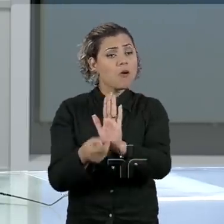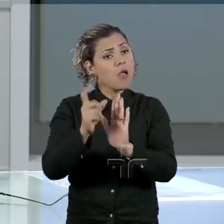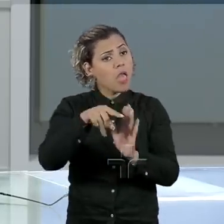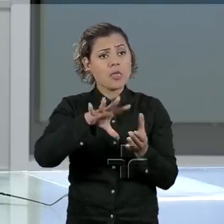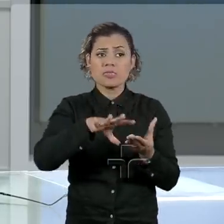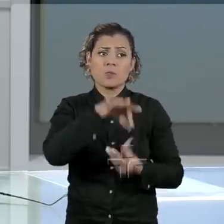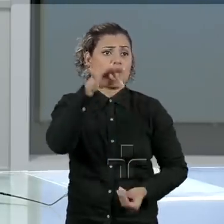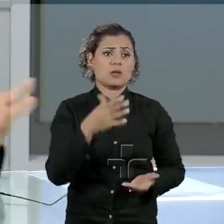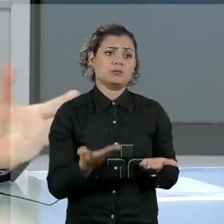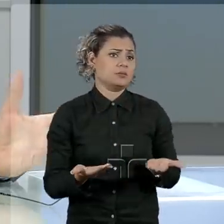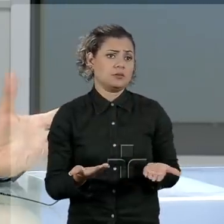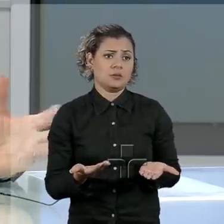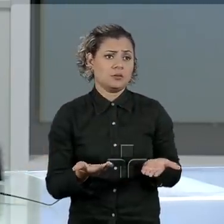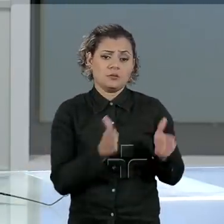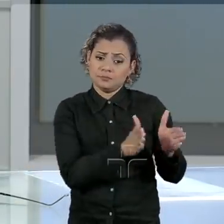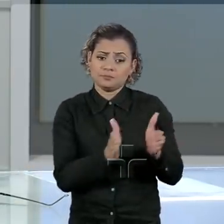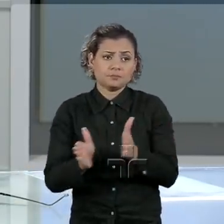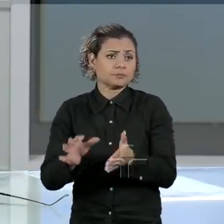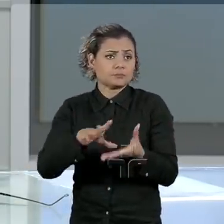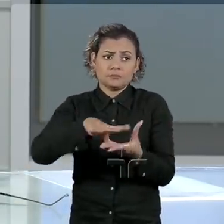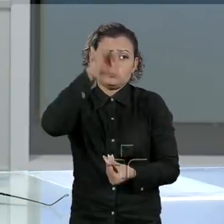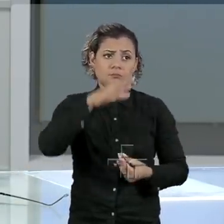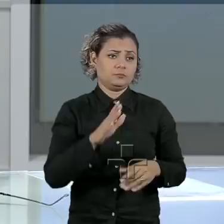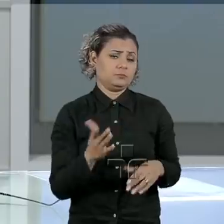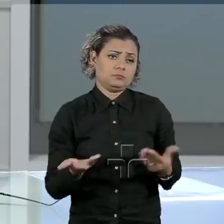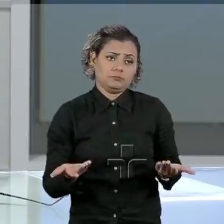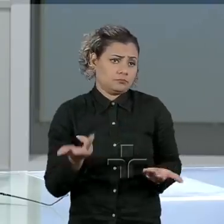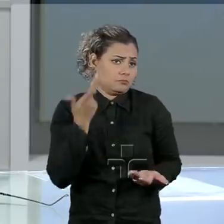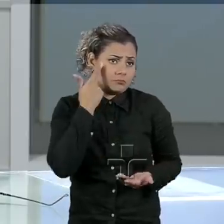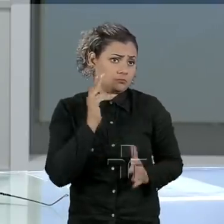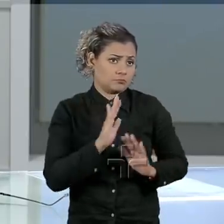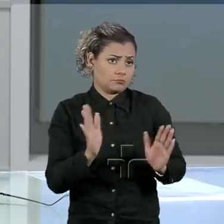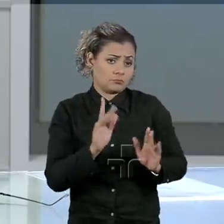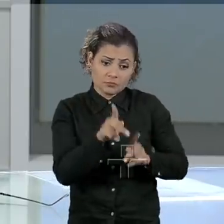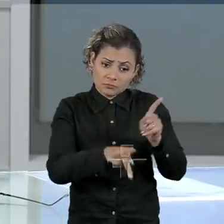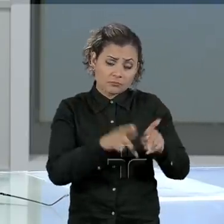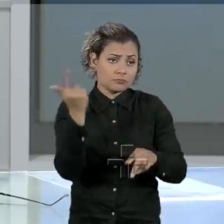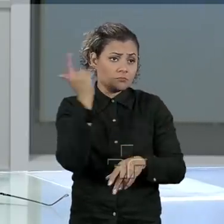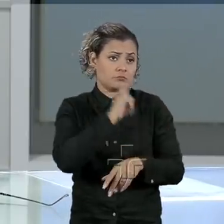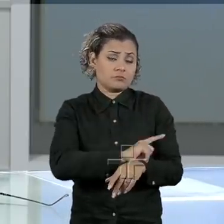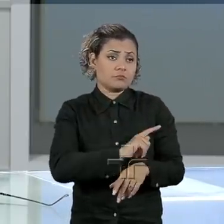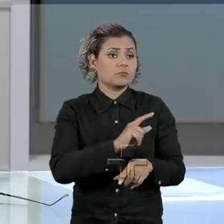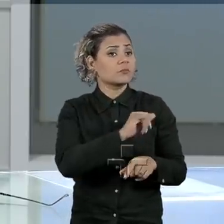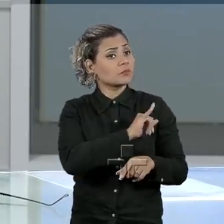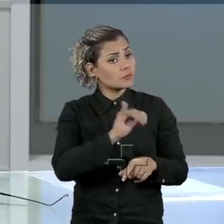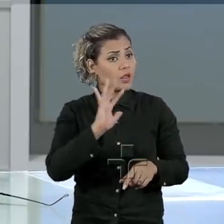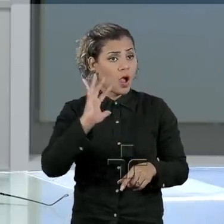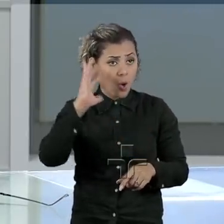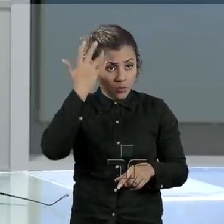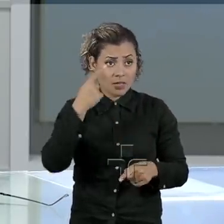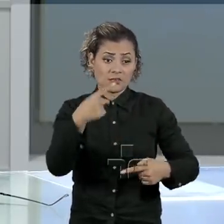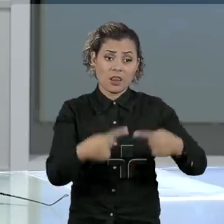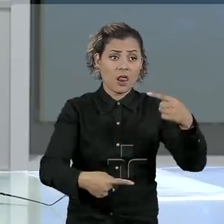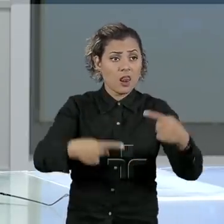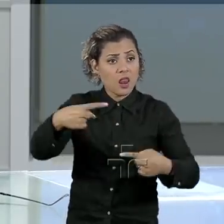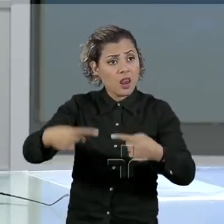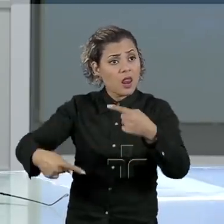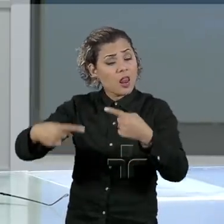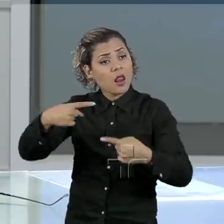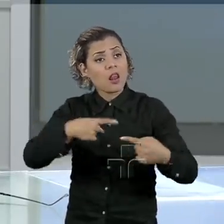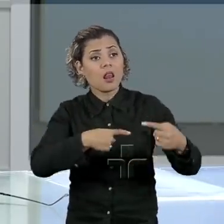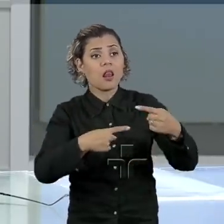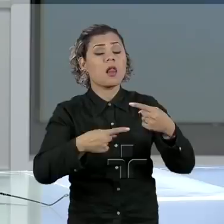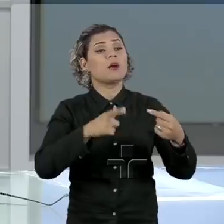democrático. Isso é uma vitória do povo quando acontece isso. Todos aqueles que querem se opor que ocorra isso, que haja discussão no parlamento, que